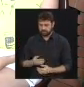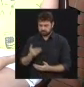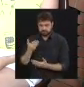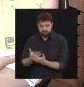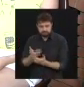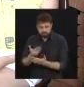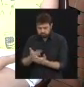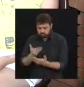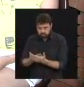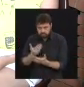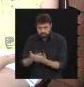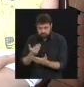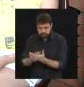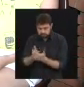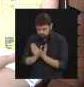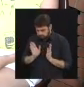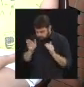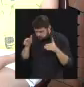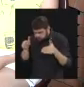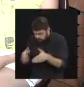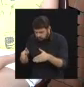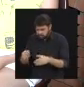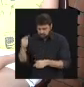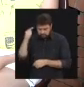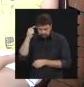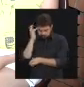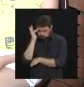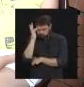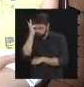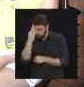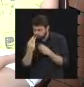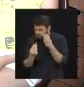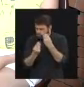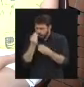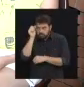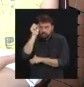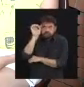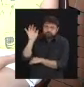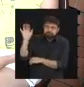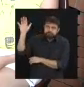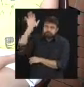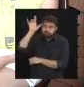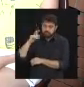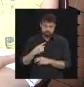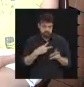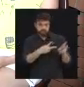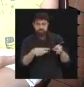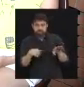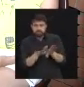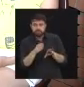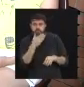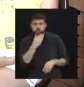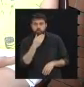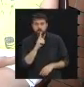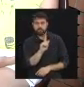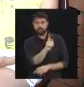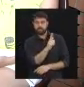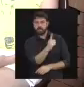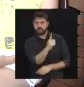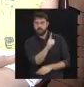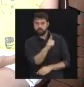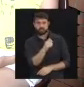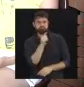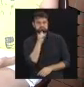se dedicando aos estudos, né? Já projetando o futuro. A gente vê o Gabriel, né? Um